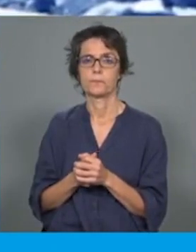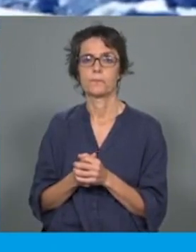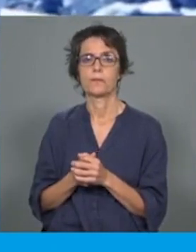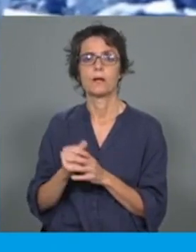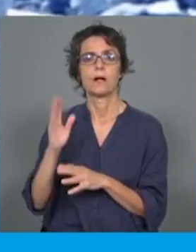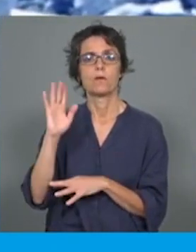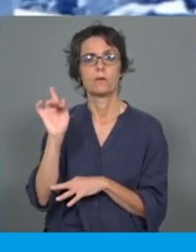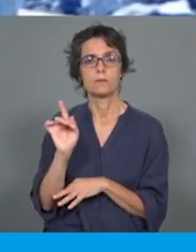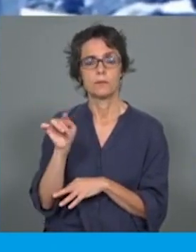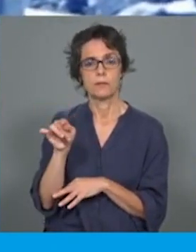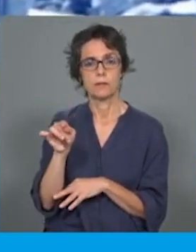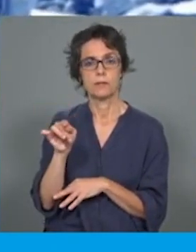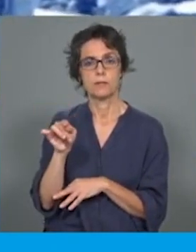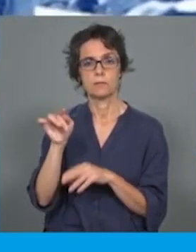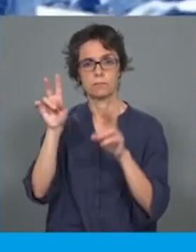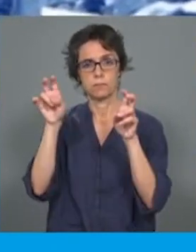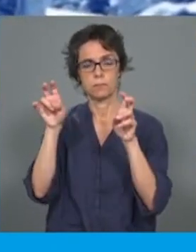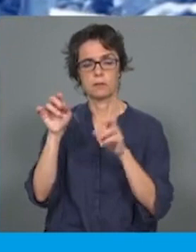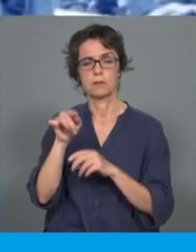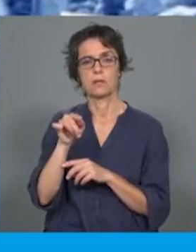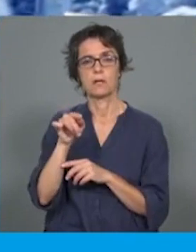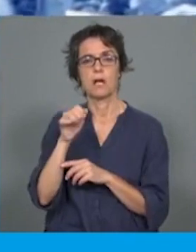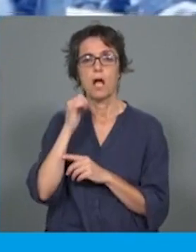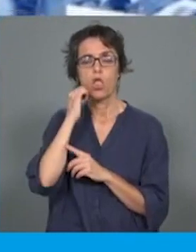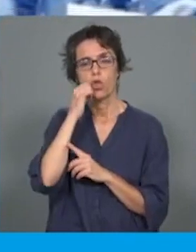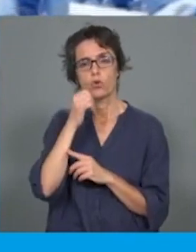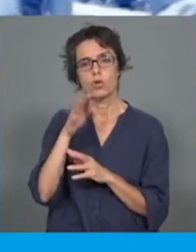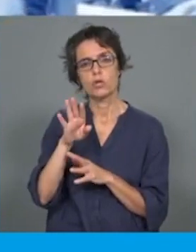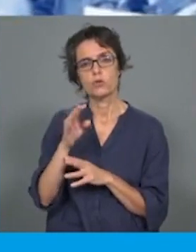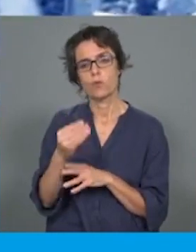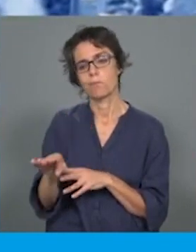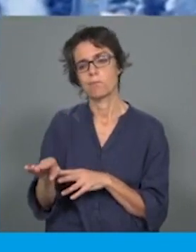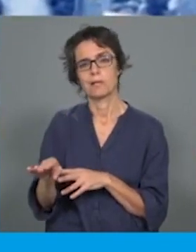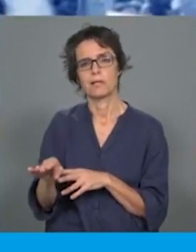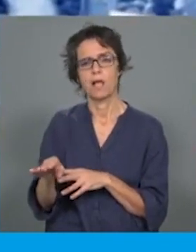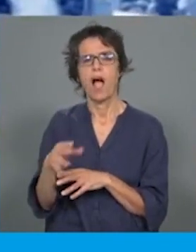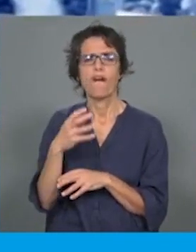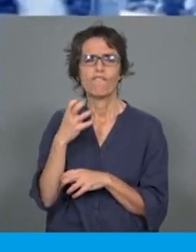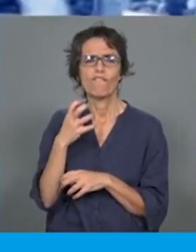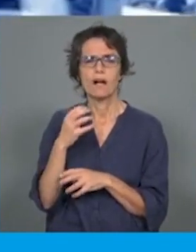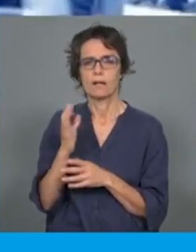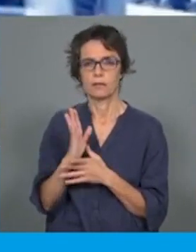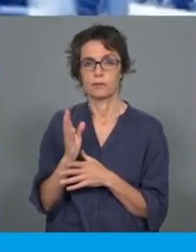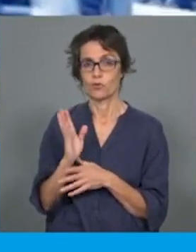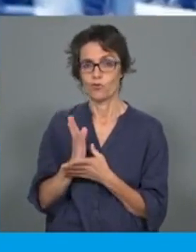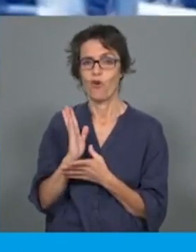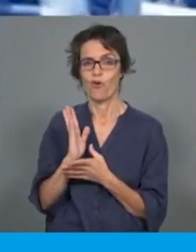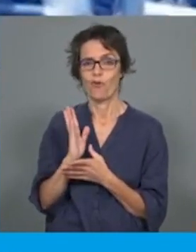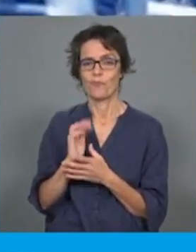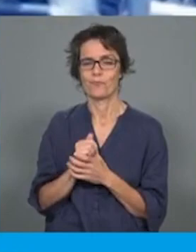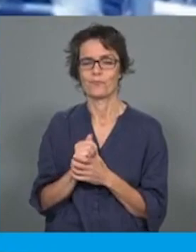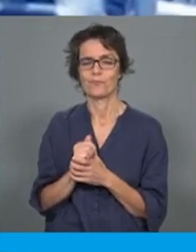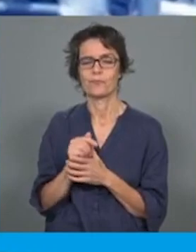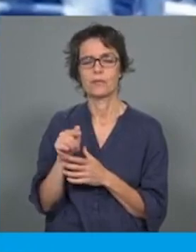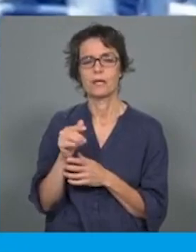conferência teremos quando a dor não é mais do que um dói-dói, portanto, a dor em pediatria, e por isso temos o professor Filipe Almeida connosco,